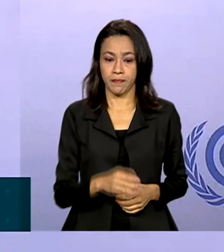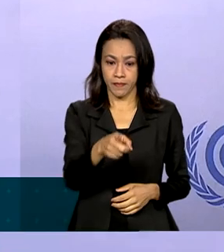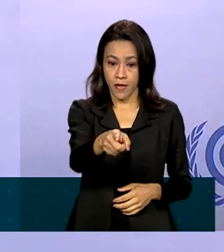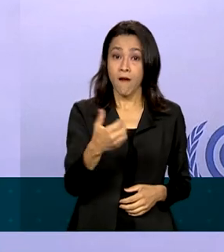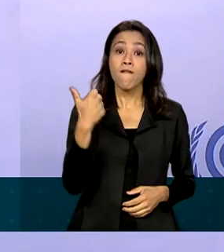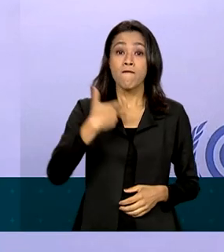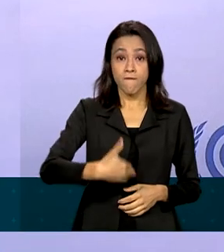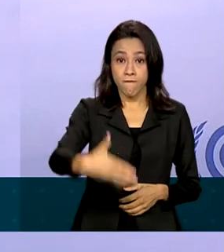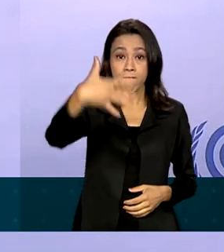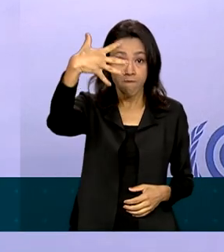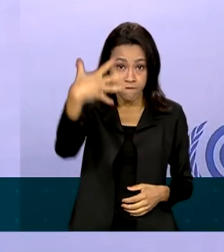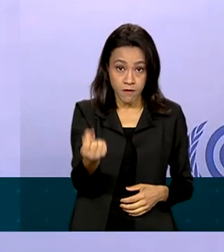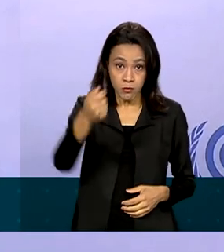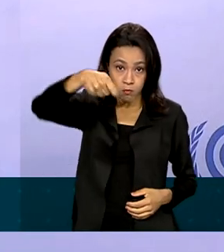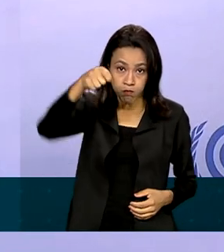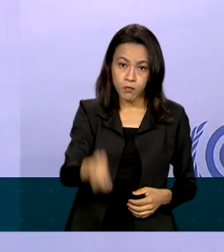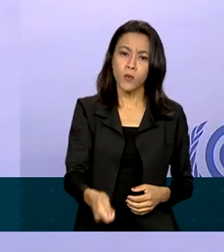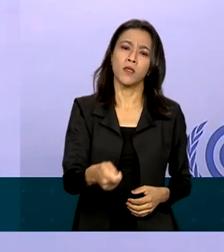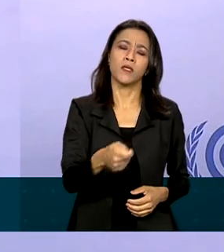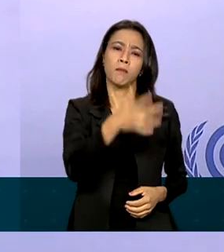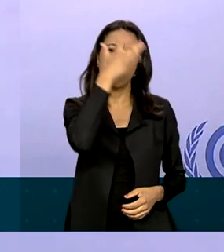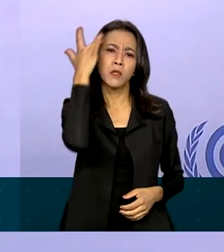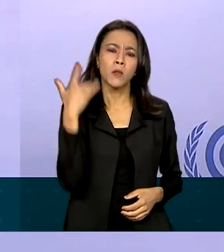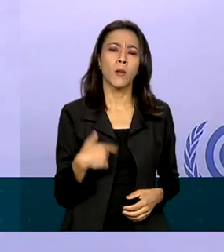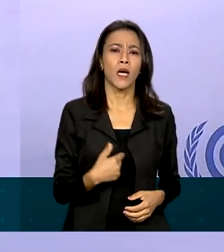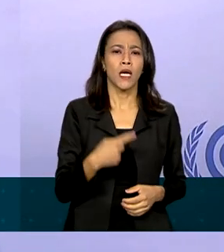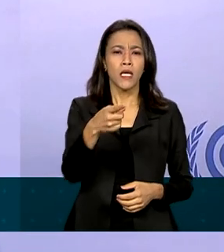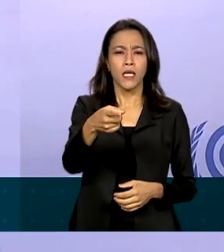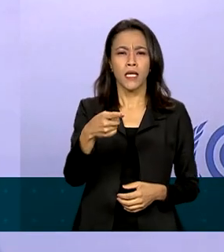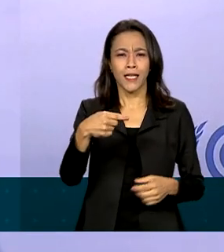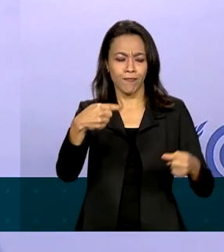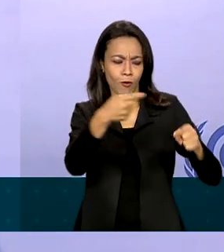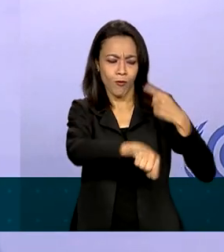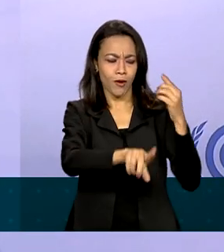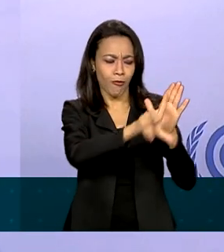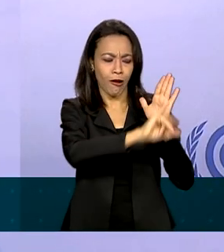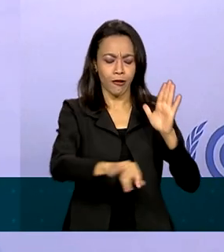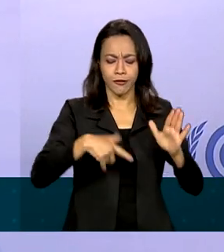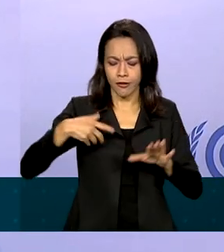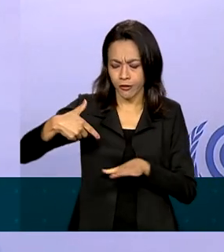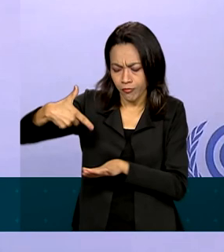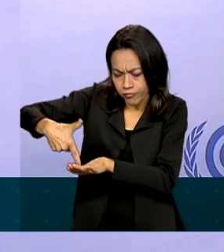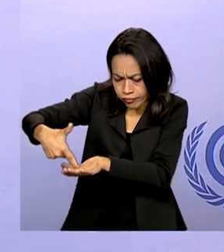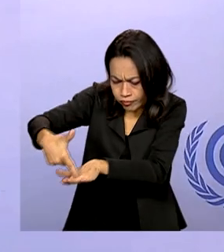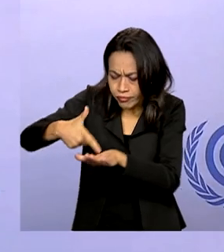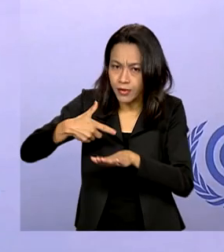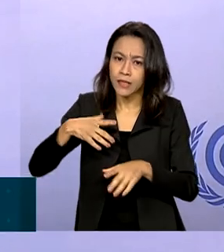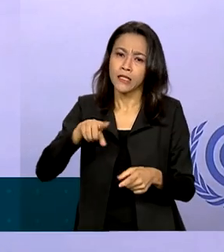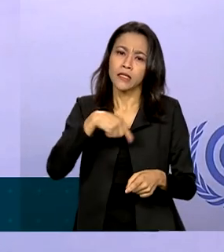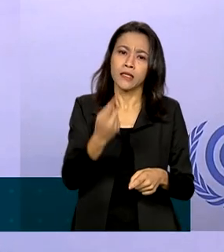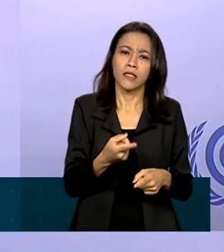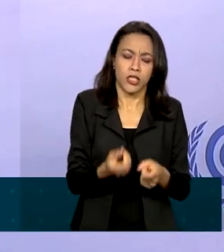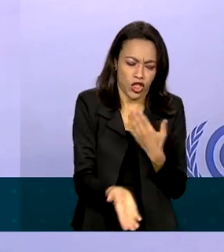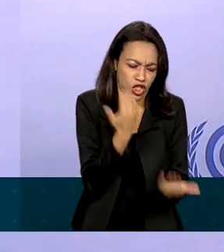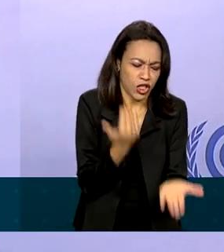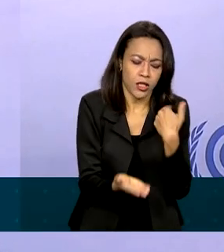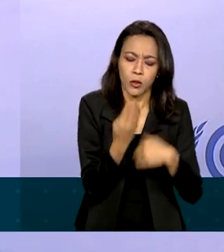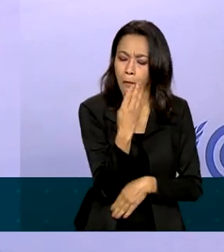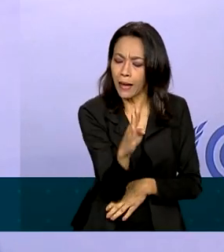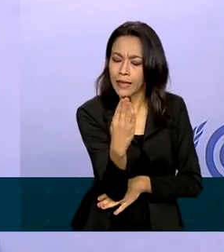o responsável por qualquer atividade ilegal, seja garimpo, seja mineração, extração de